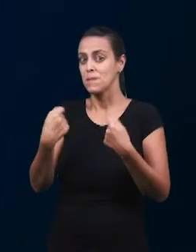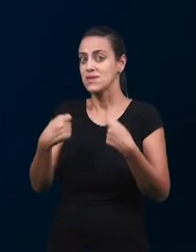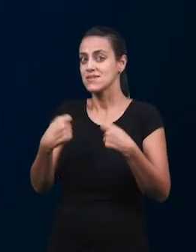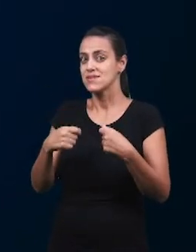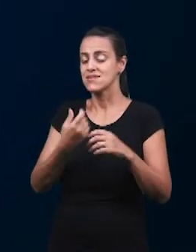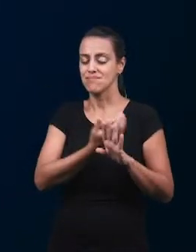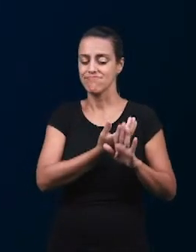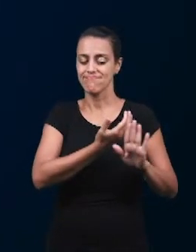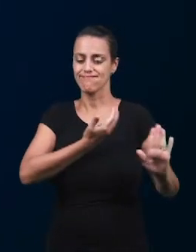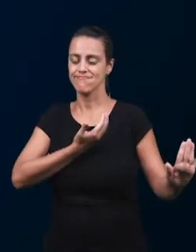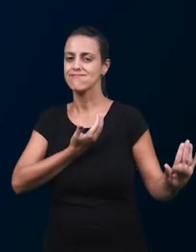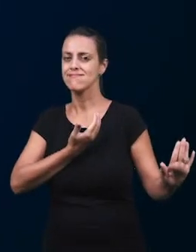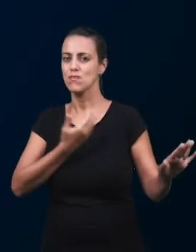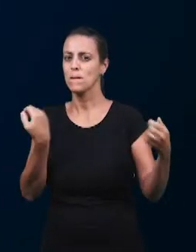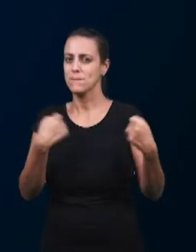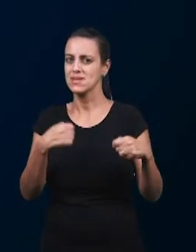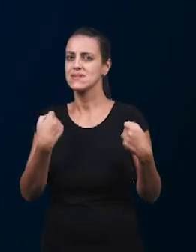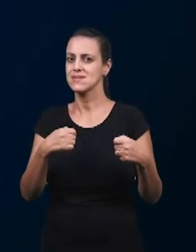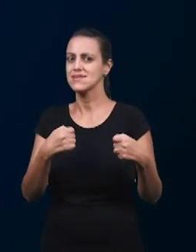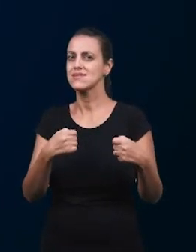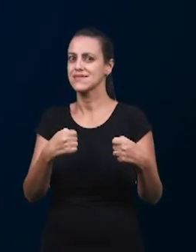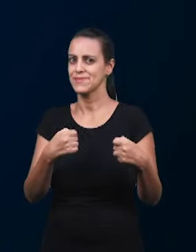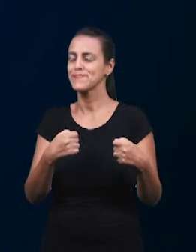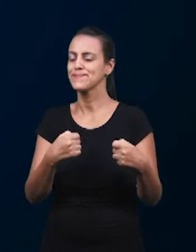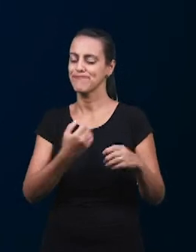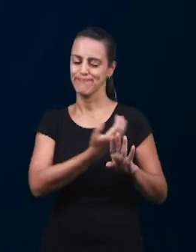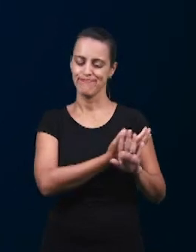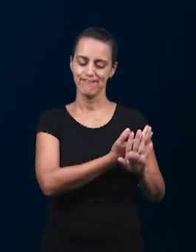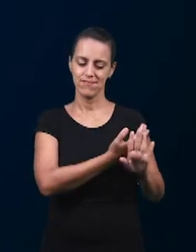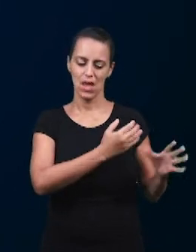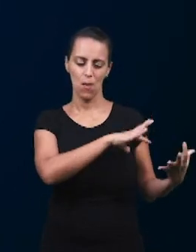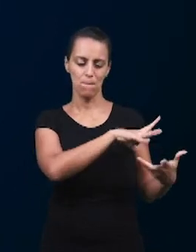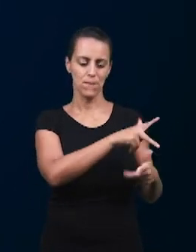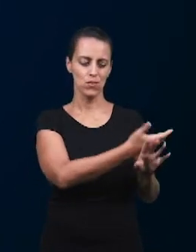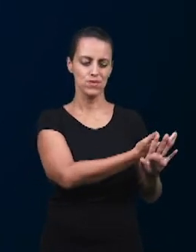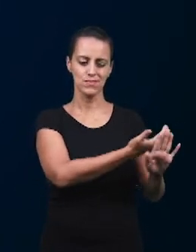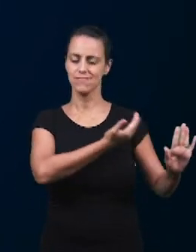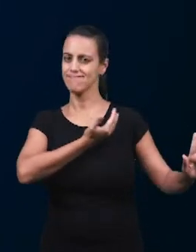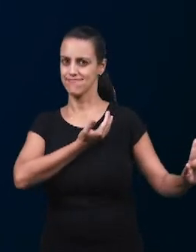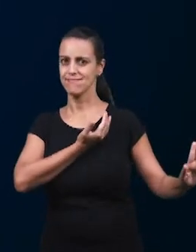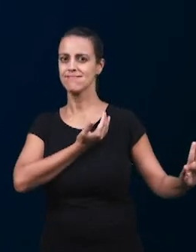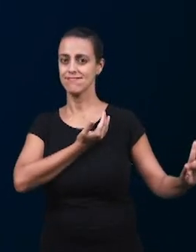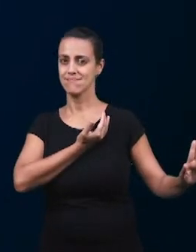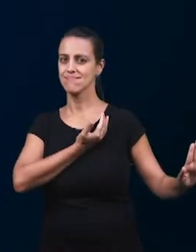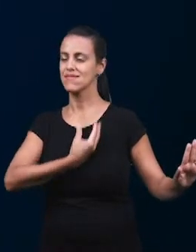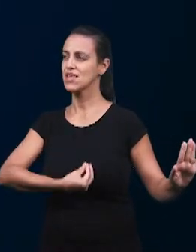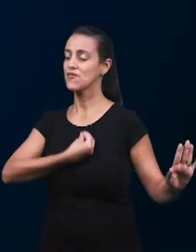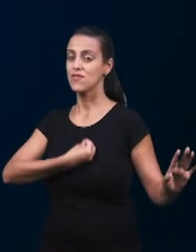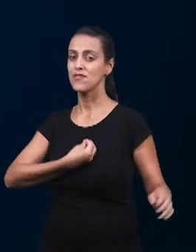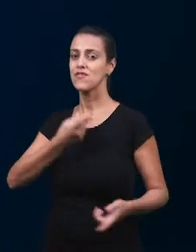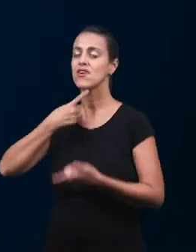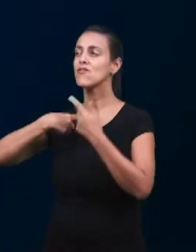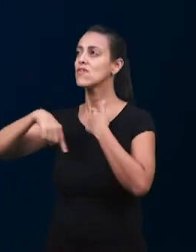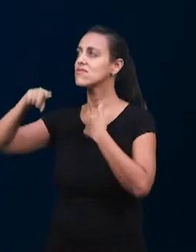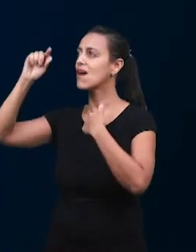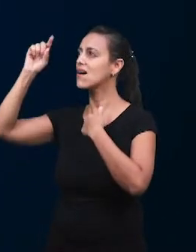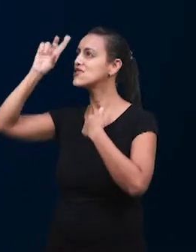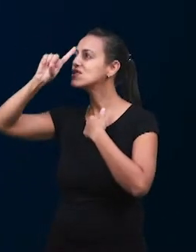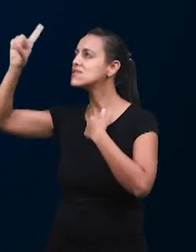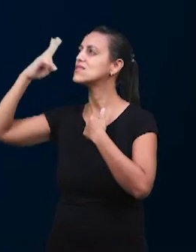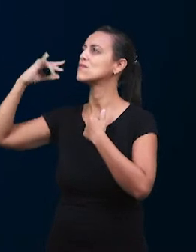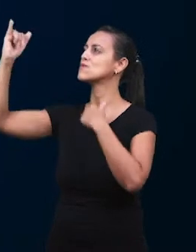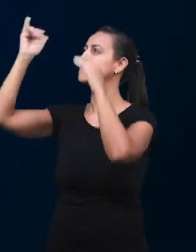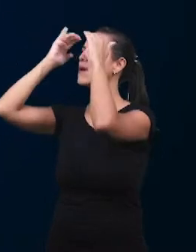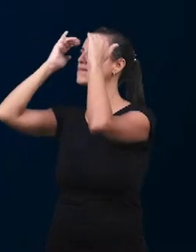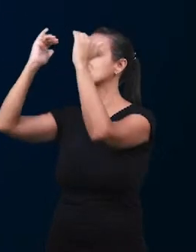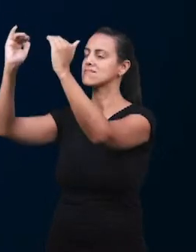ele precisa de ser santificado, ou seja, estar em santificação, que é você se separar das coisas desse mundo e viver segundo a